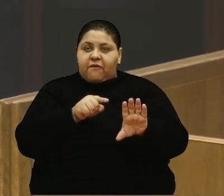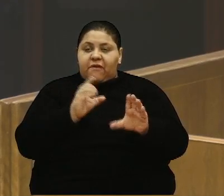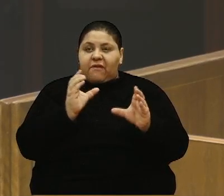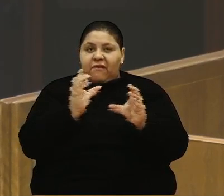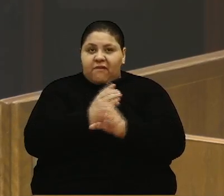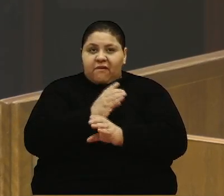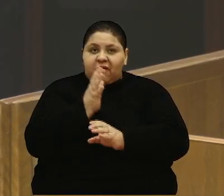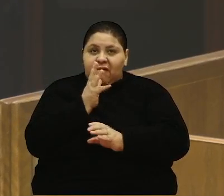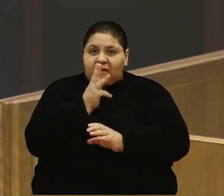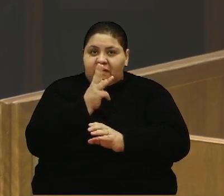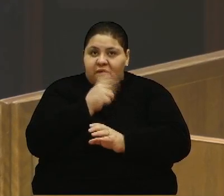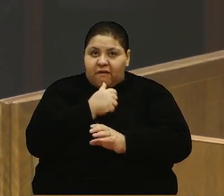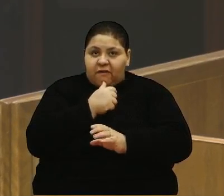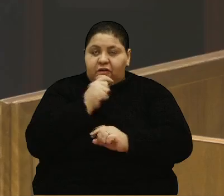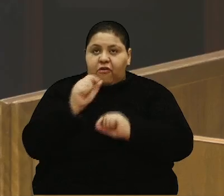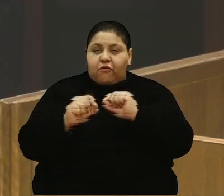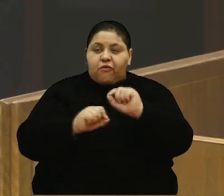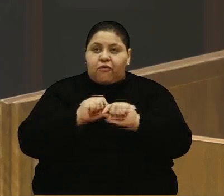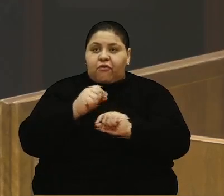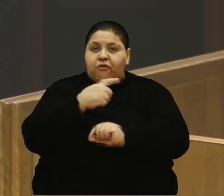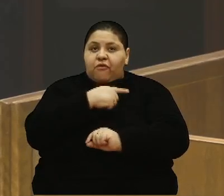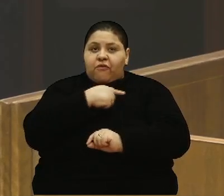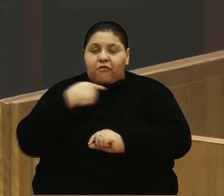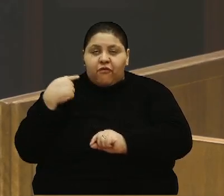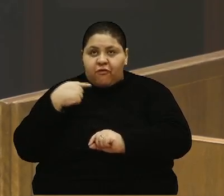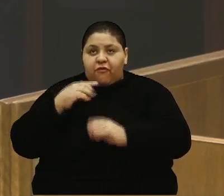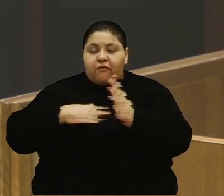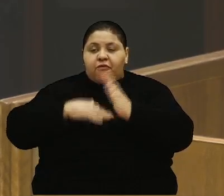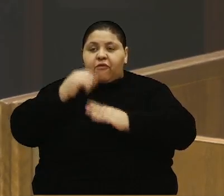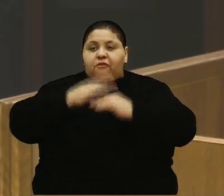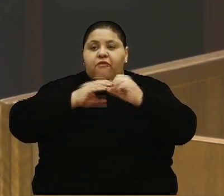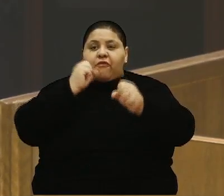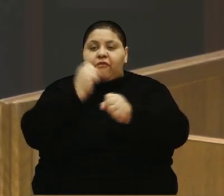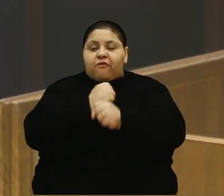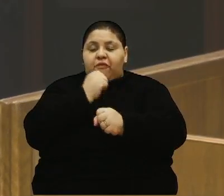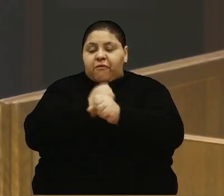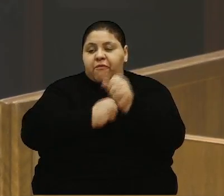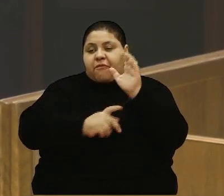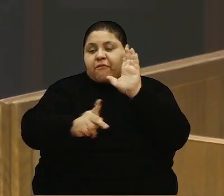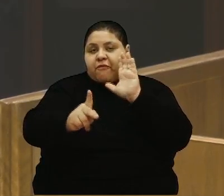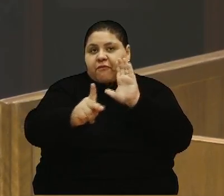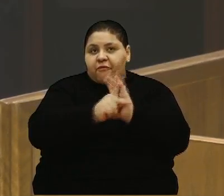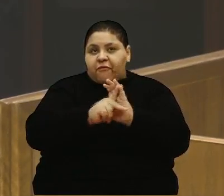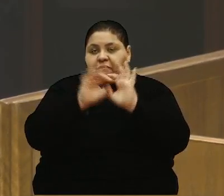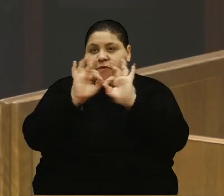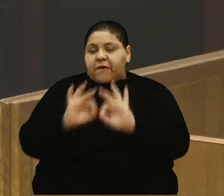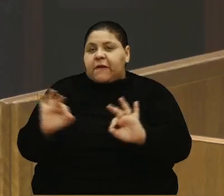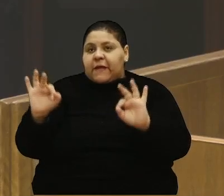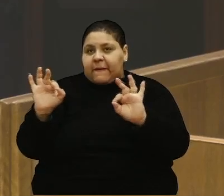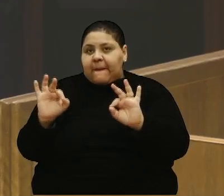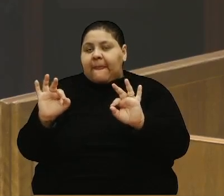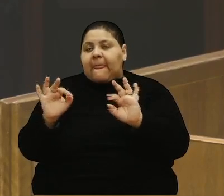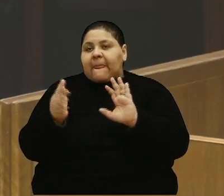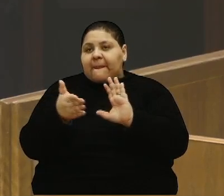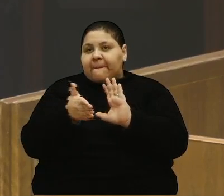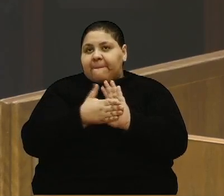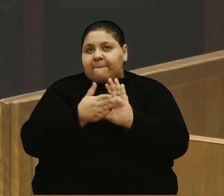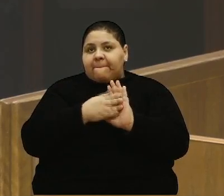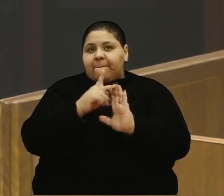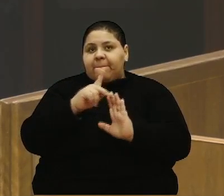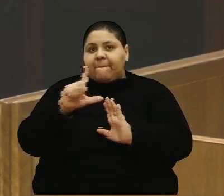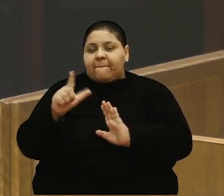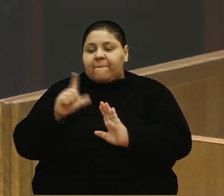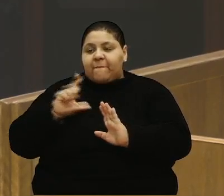e demorado, o que atrasa a execução de obras e projetos. A simplificação proposta no PL